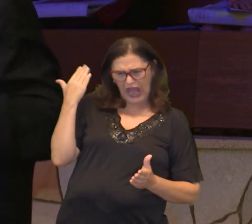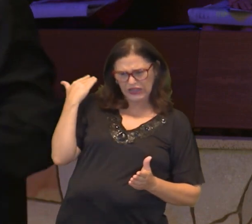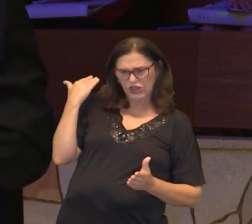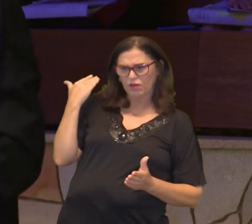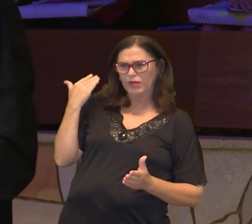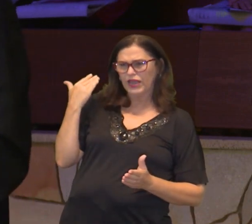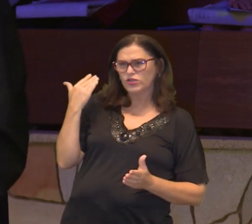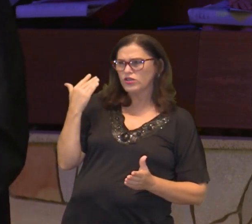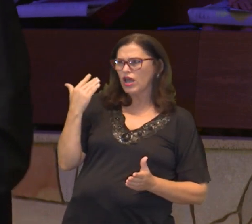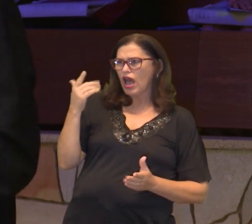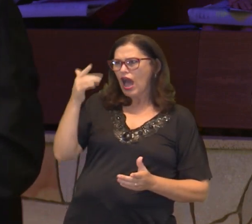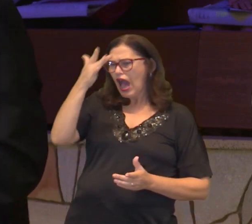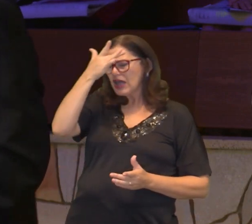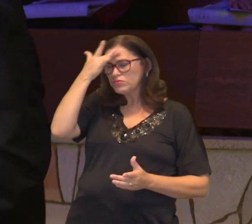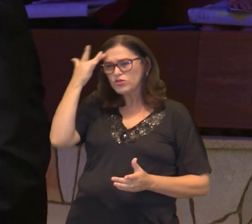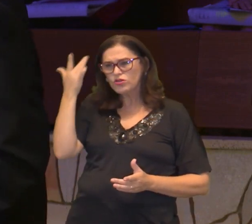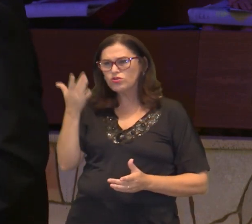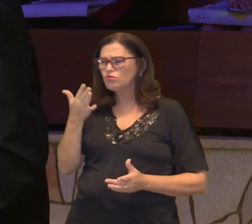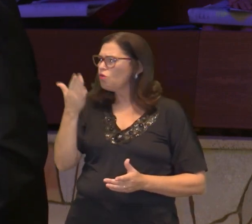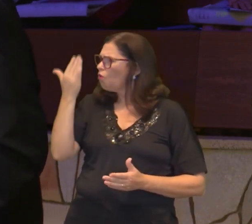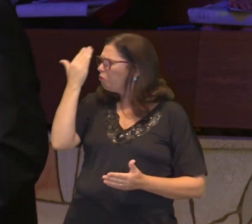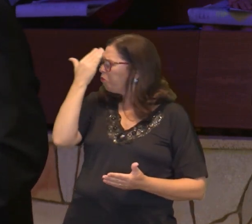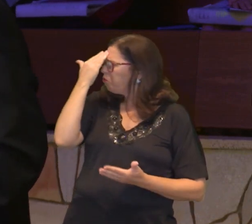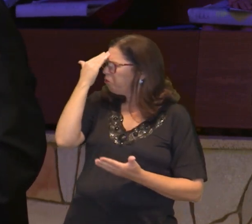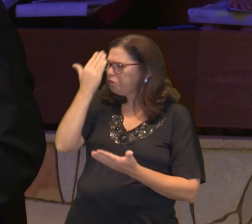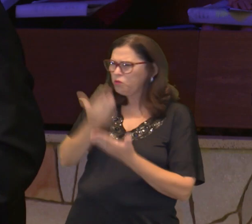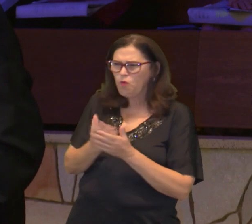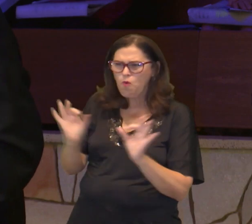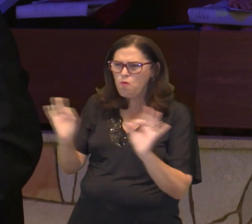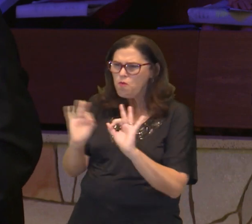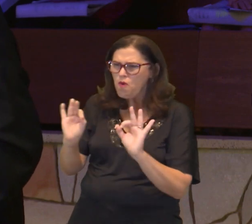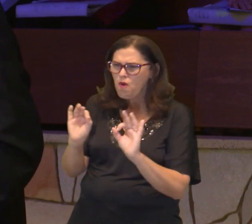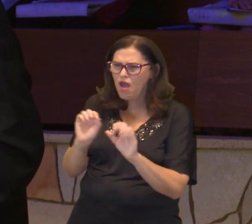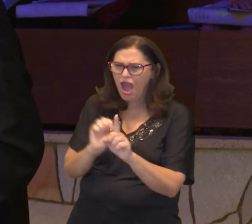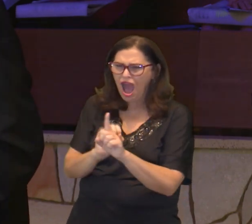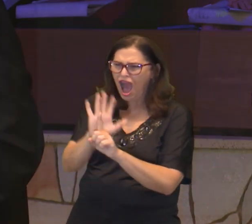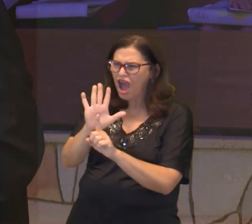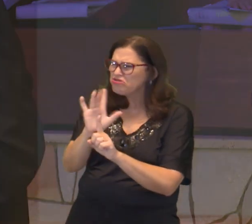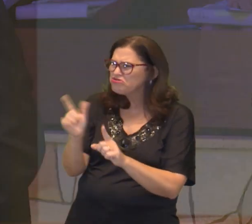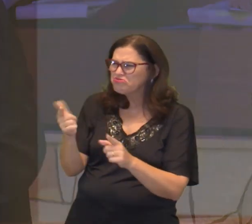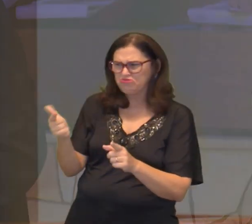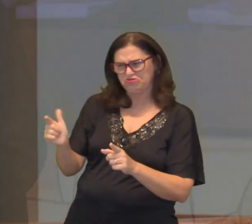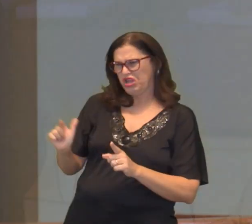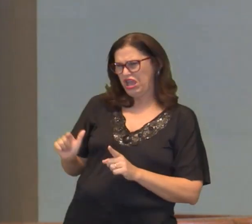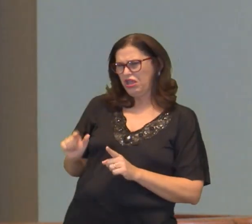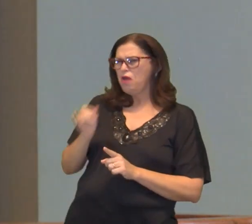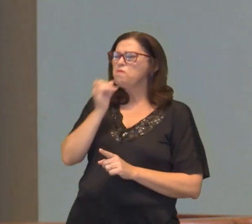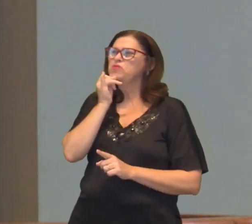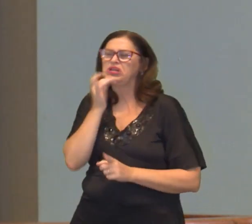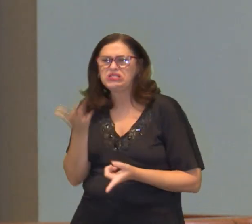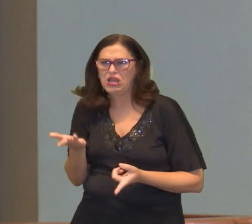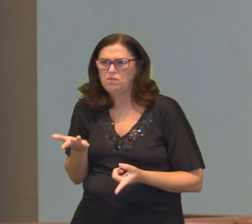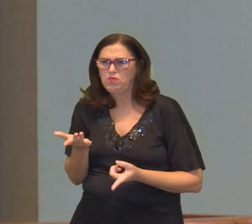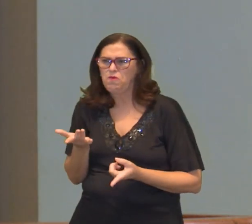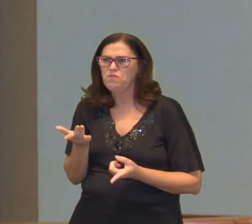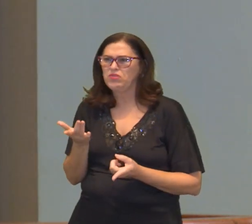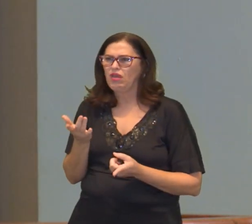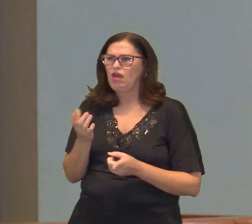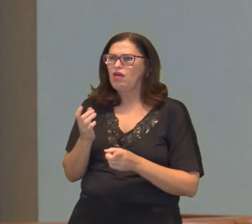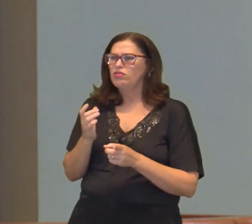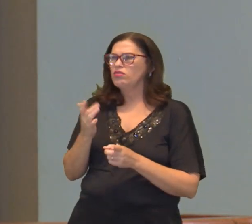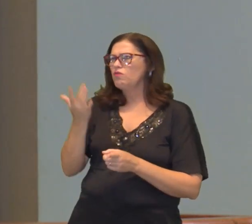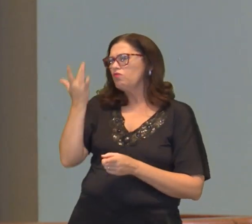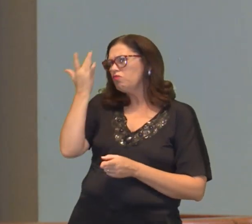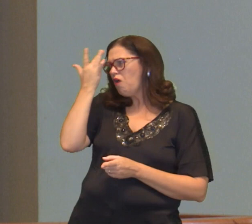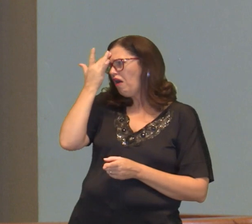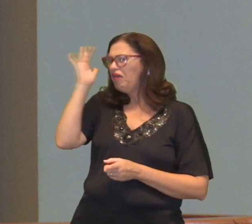ressurreição. Então eles chegam para Jesus e fazem a seguinte pergunta: um homem se casa com uma mulher, e